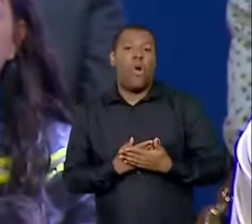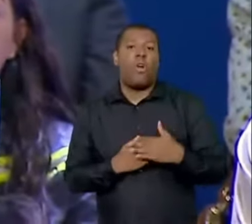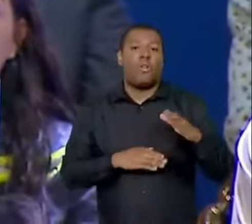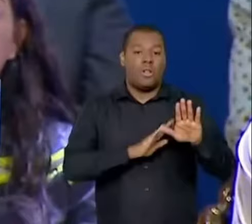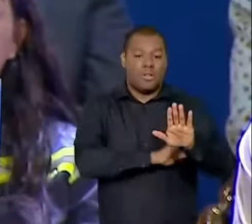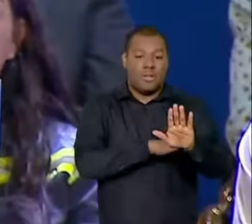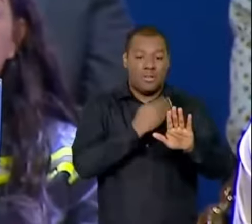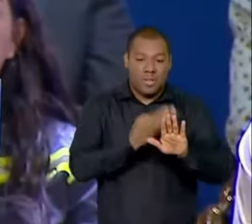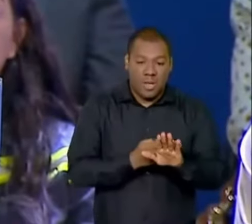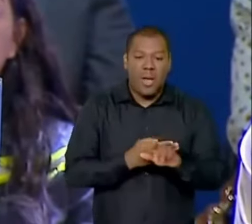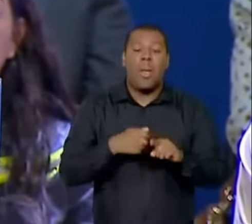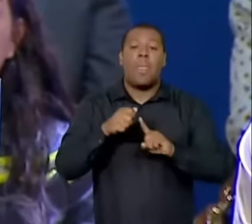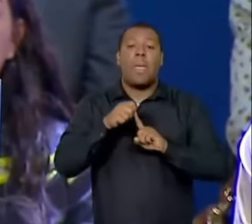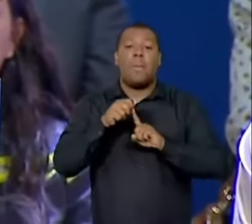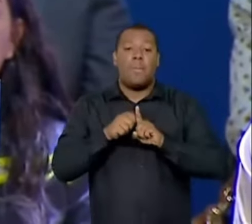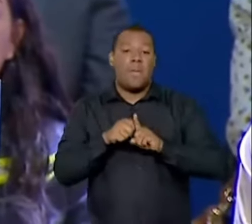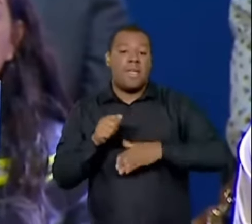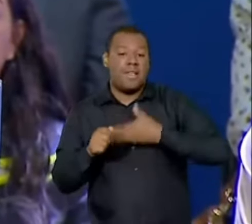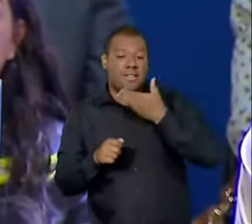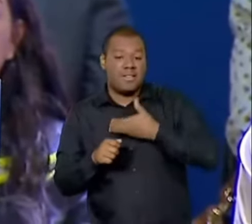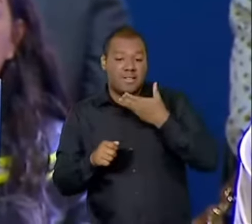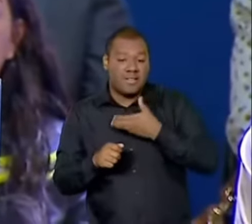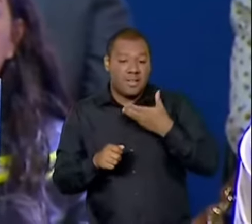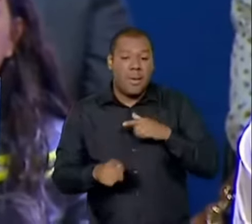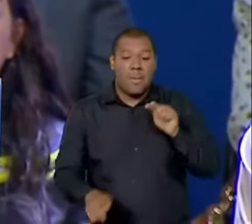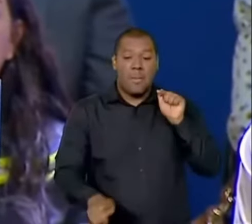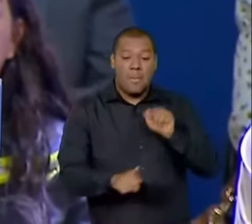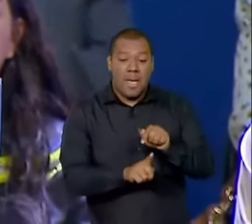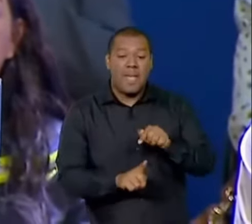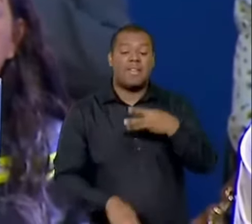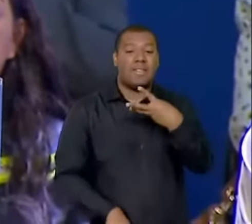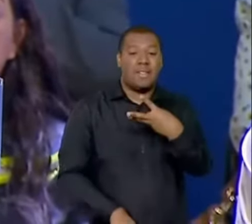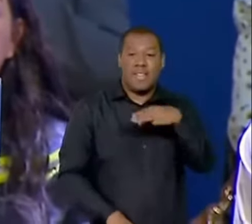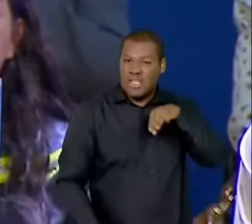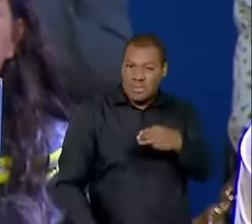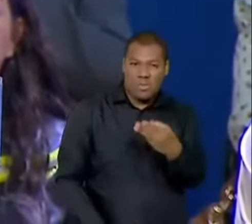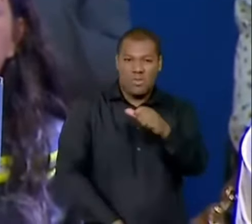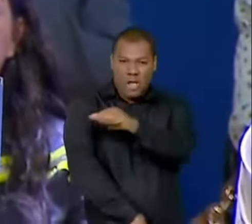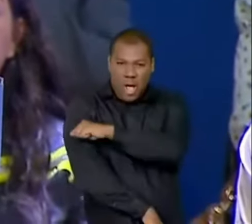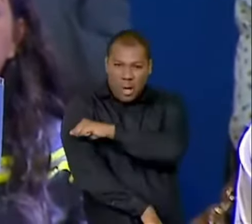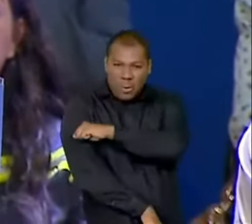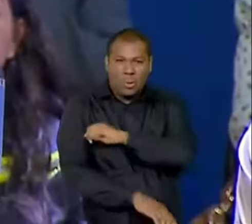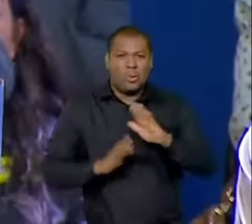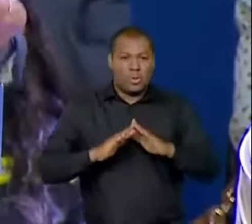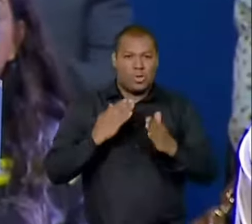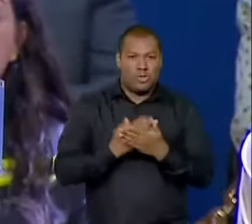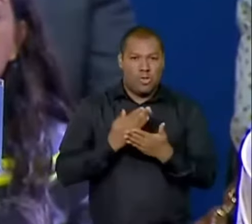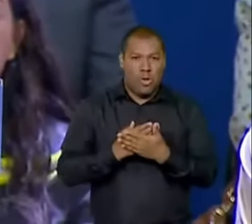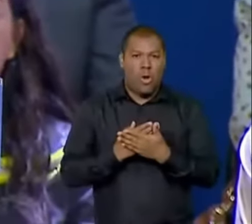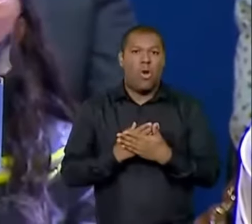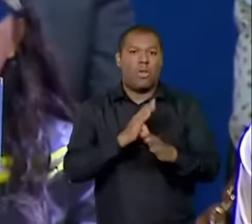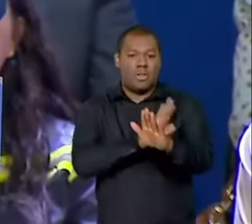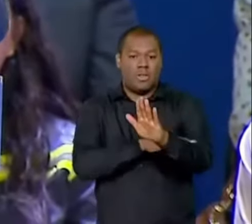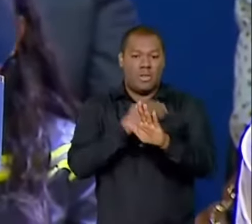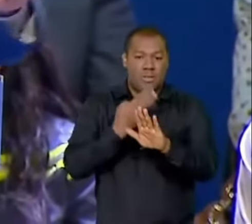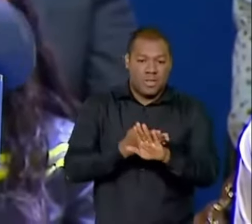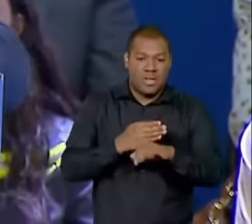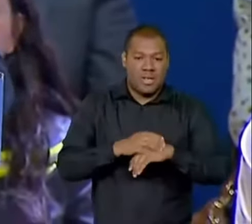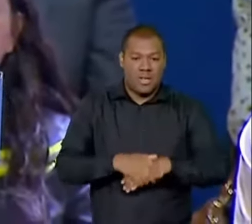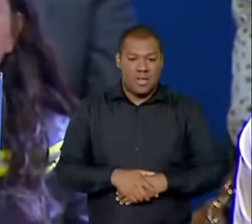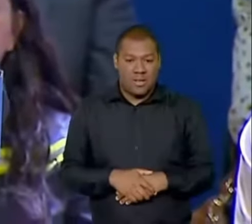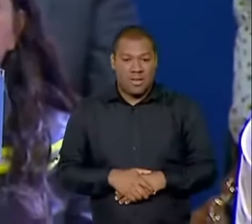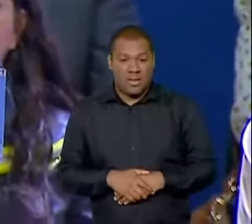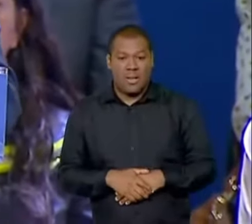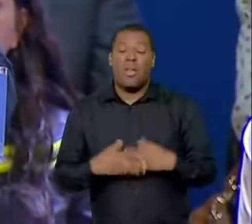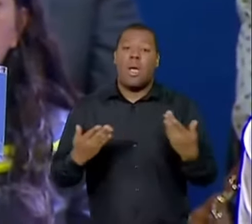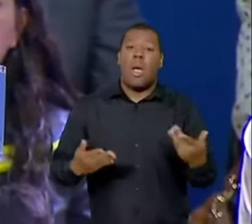milhões e 700 alunos em tempo de escola integral para que a mãe tenha segurança que o filho não vai ser vítima de